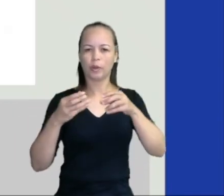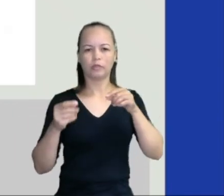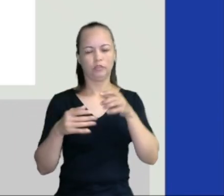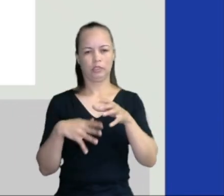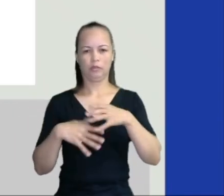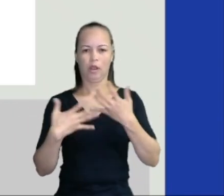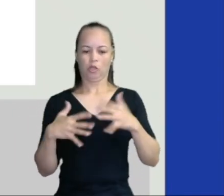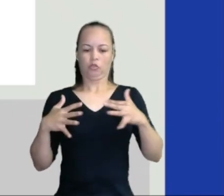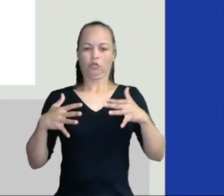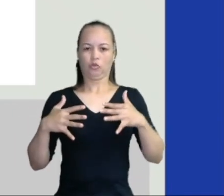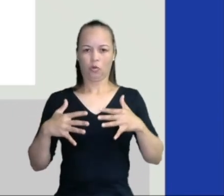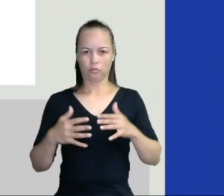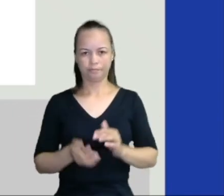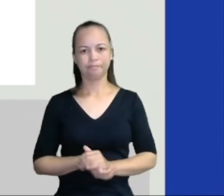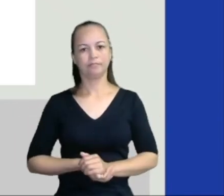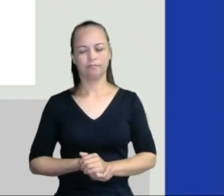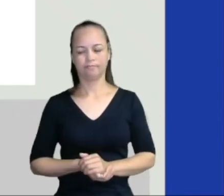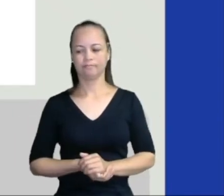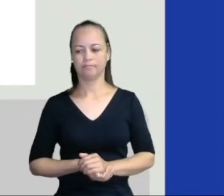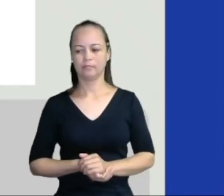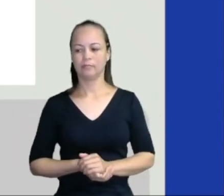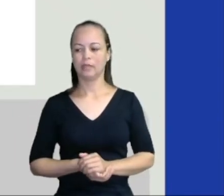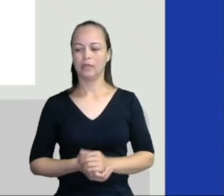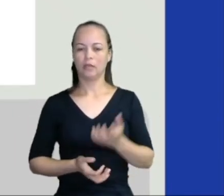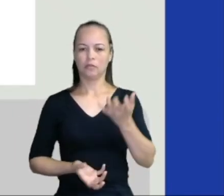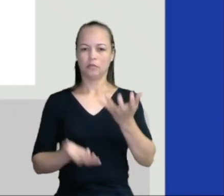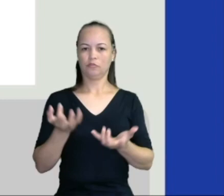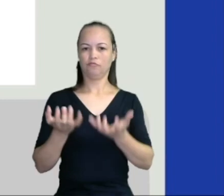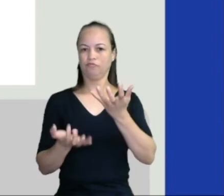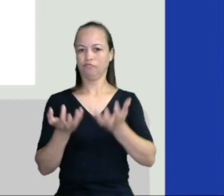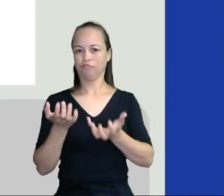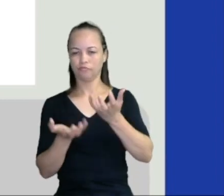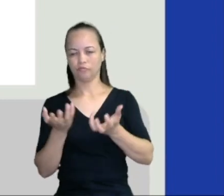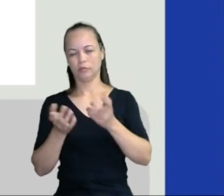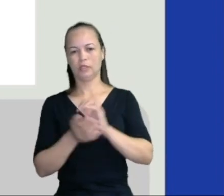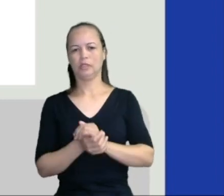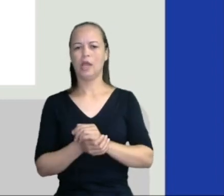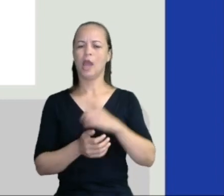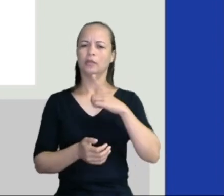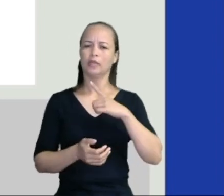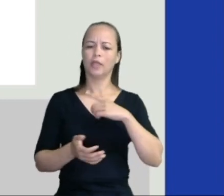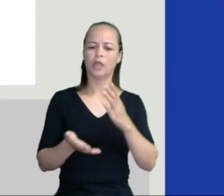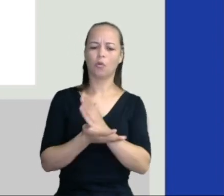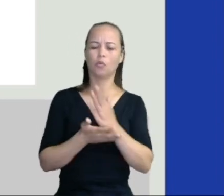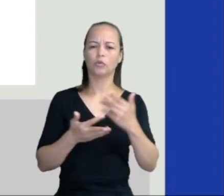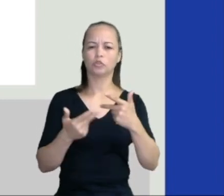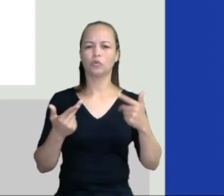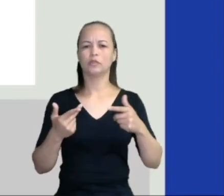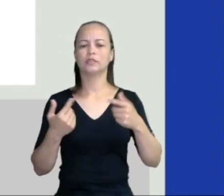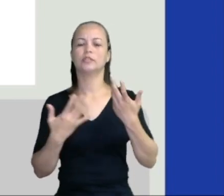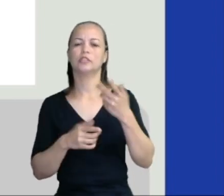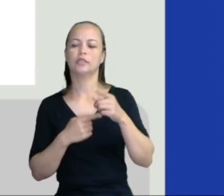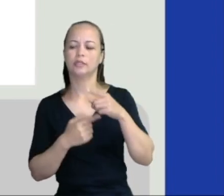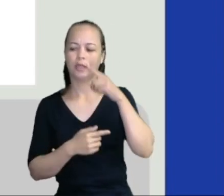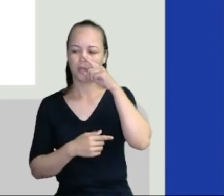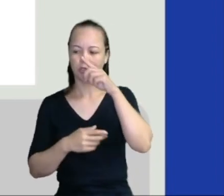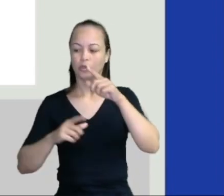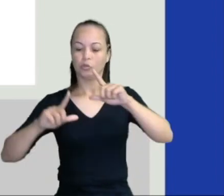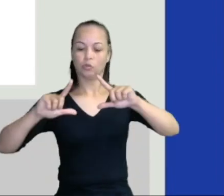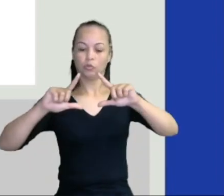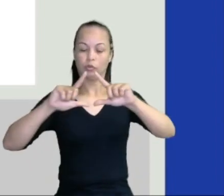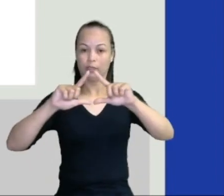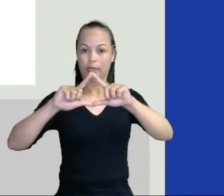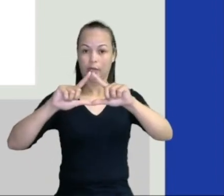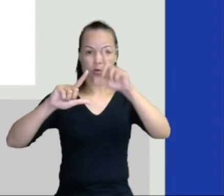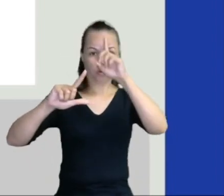choque, tá? Incêndio, existem alguns produtos na nossa casa que são inflamáveis. Eles têm esse símbolo aí do triângulo